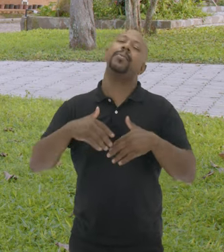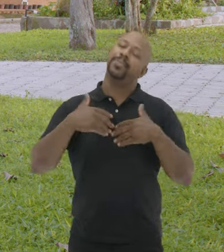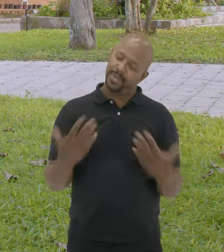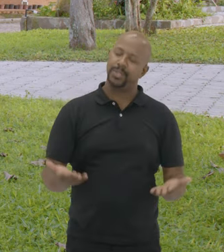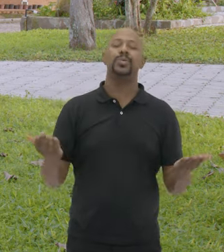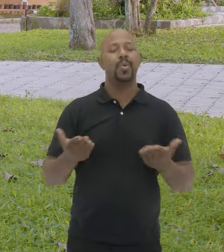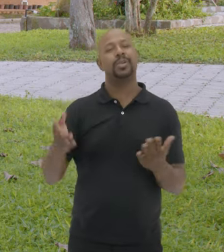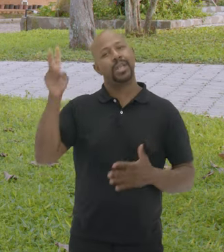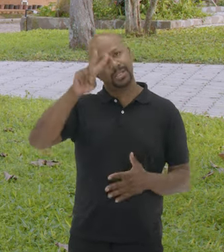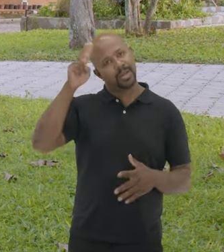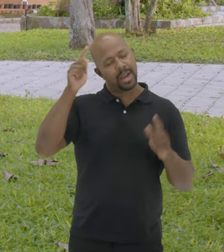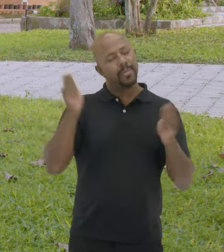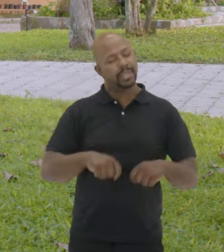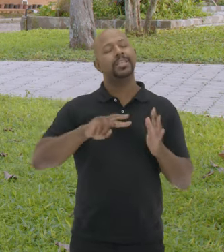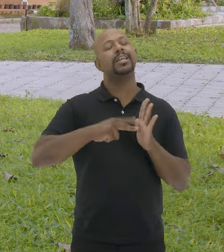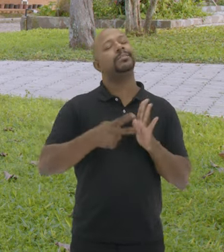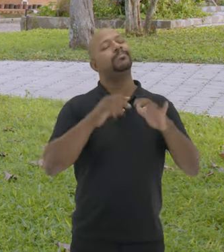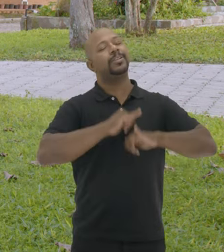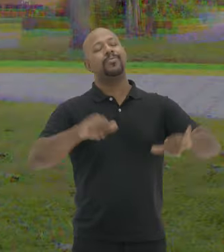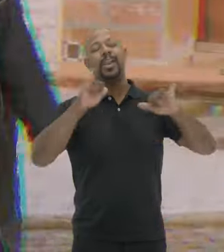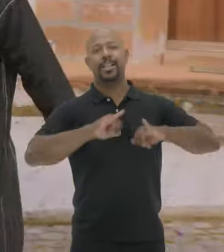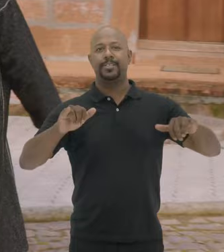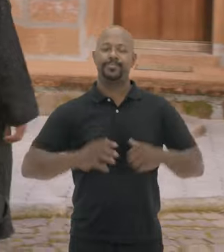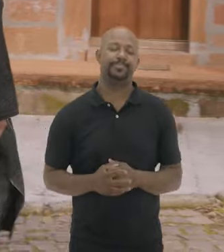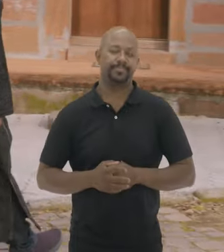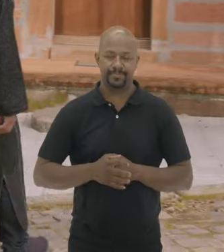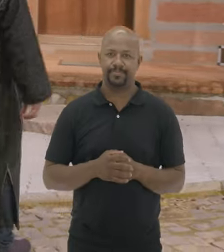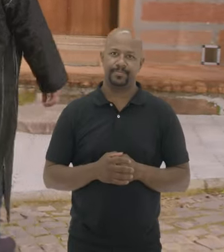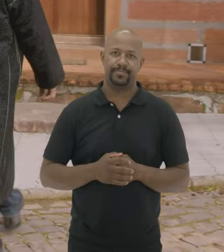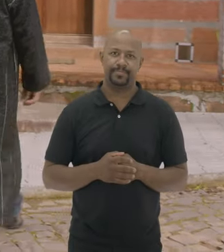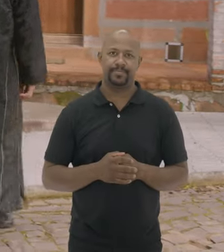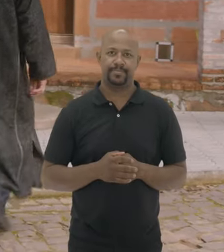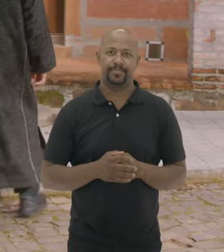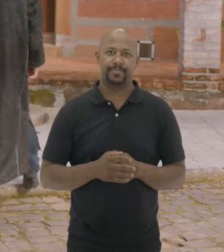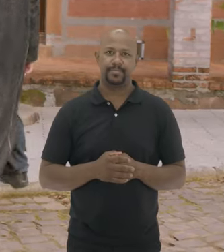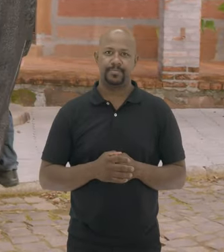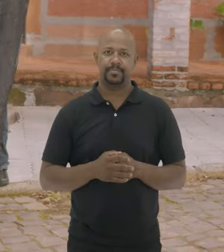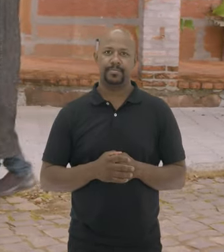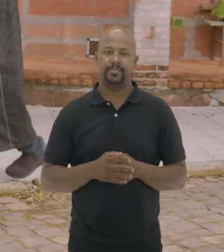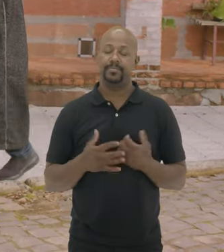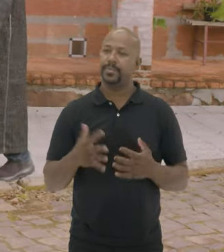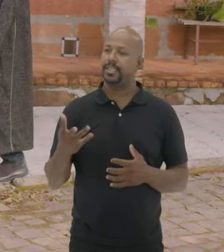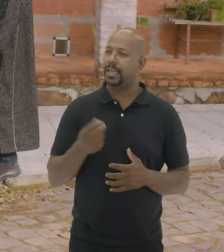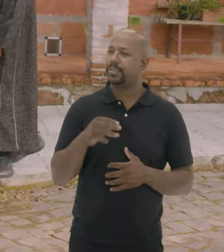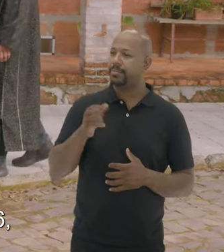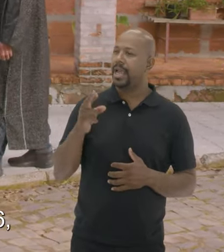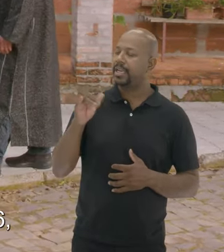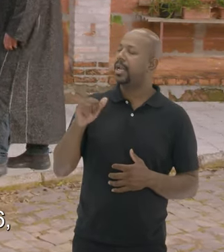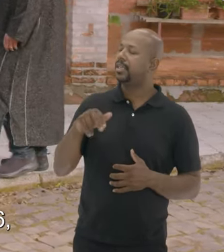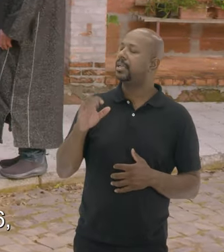e por isso hoje a história pode ser ressignificada ele se aproximam da casa antiga Recanto de Mariana